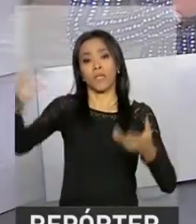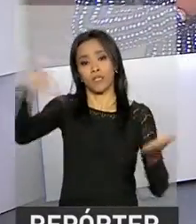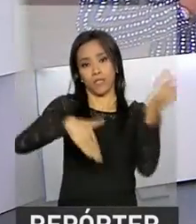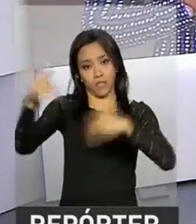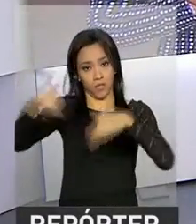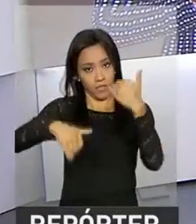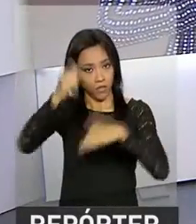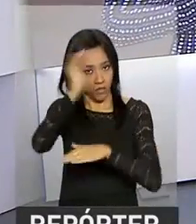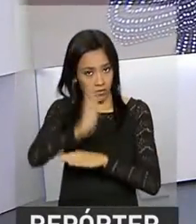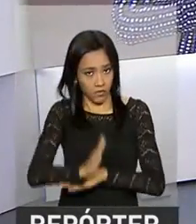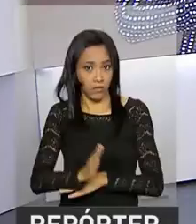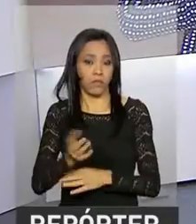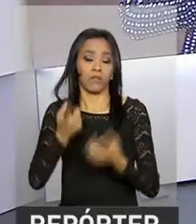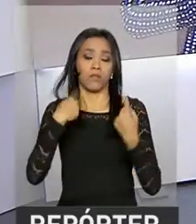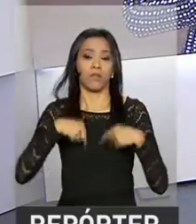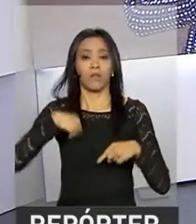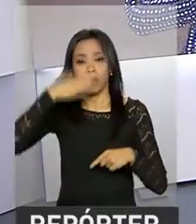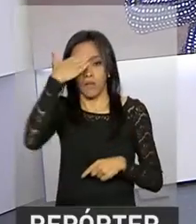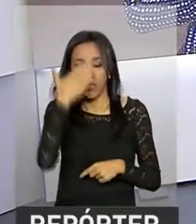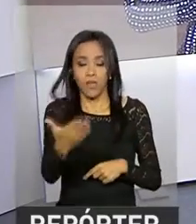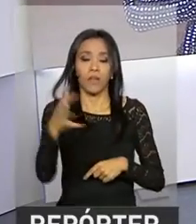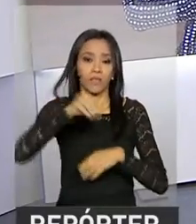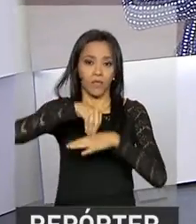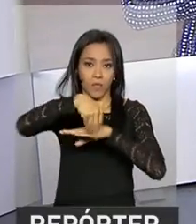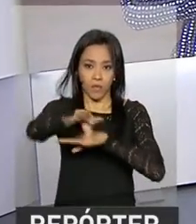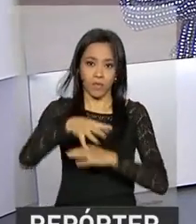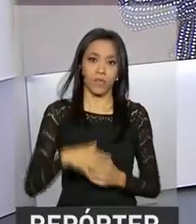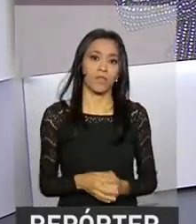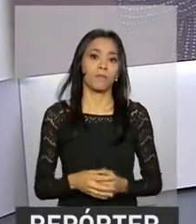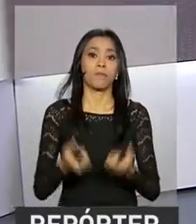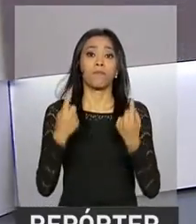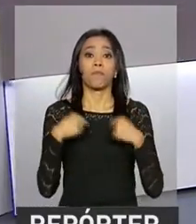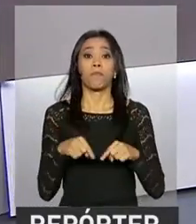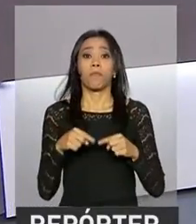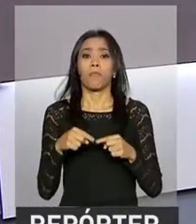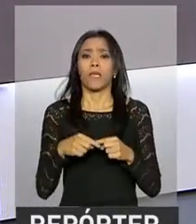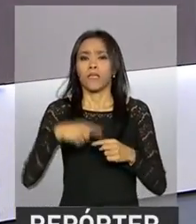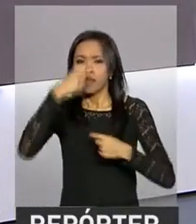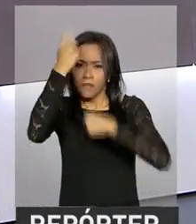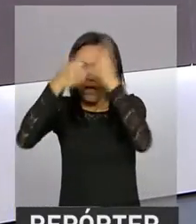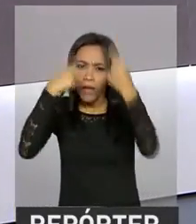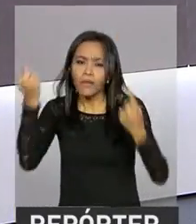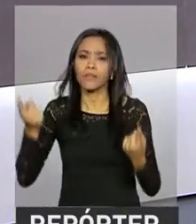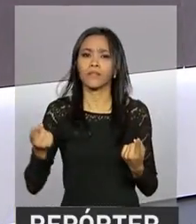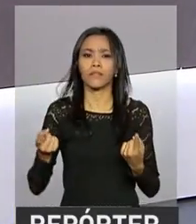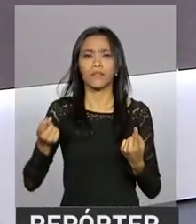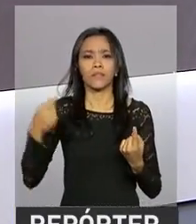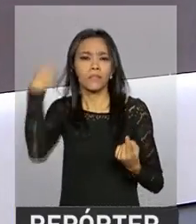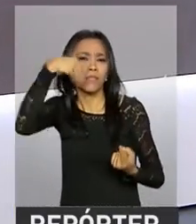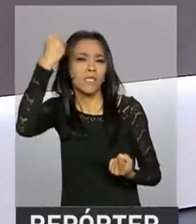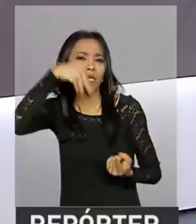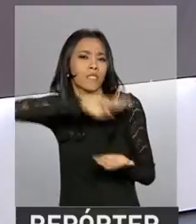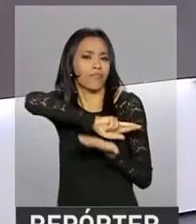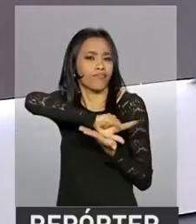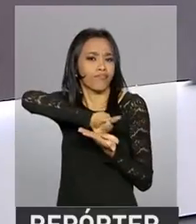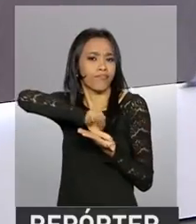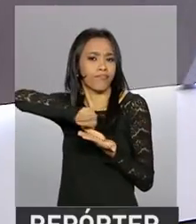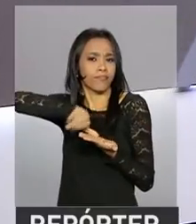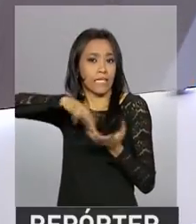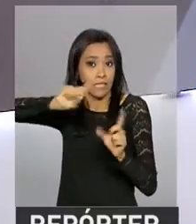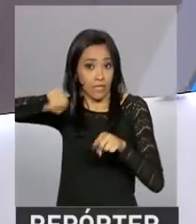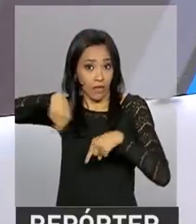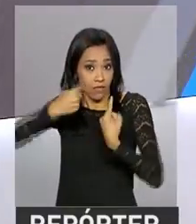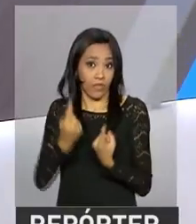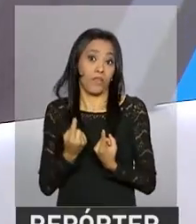leandro toquei maravilhado pela suas informações e olha discutir diferentes idéias experiências e desafios para o